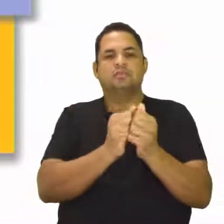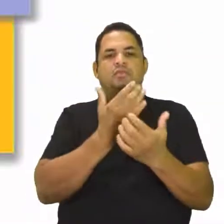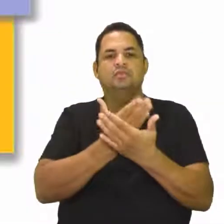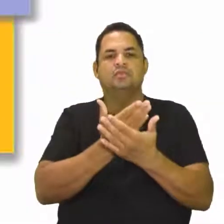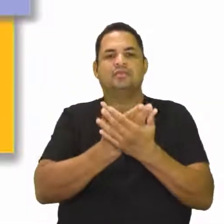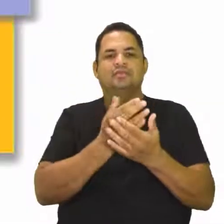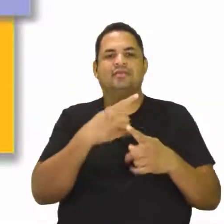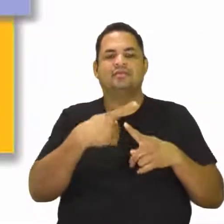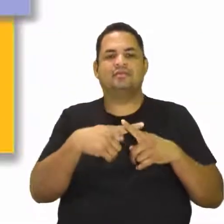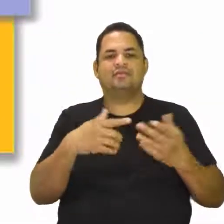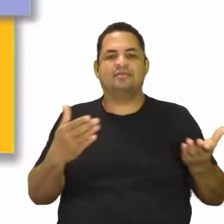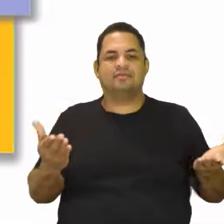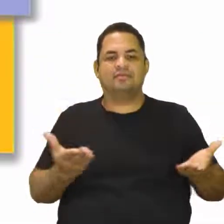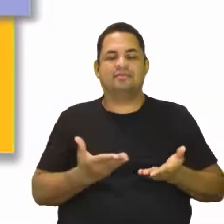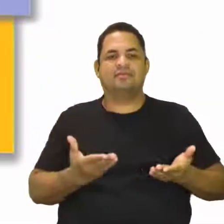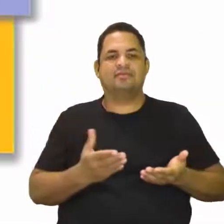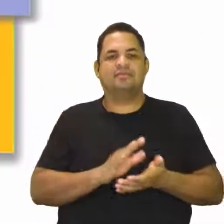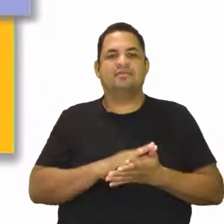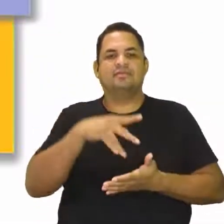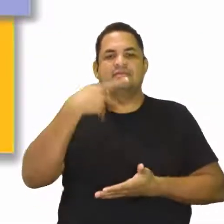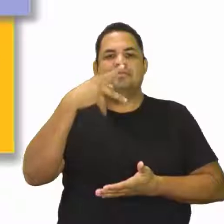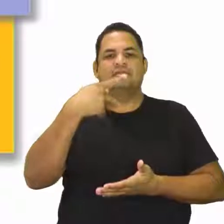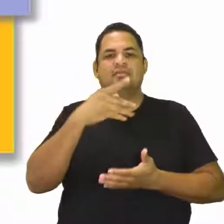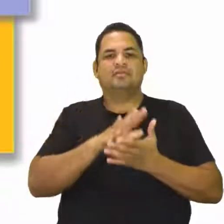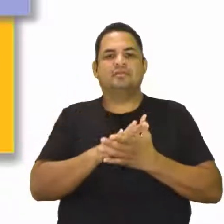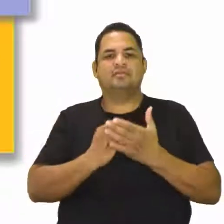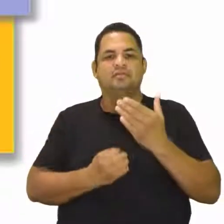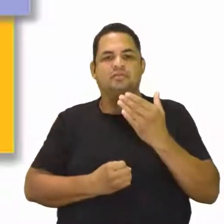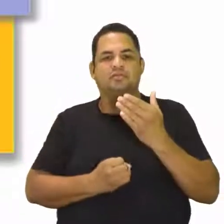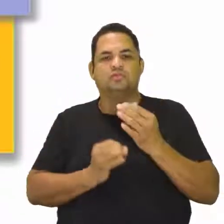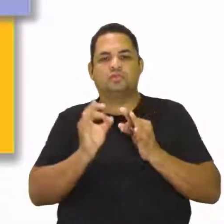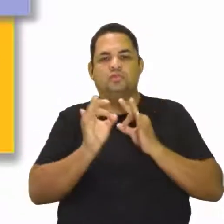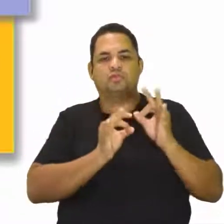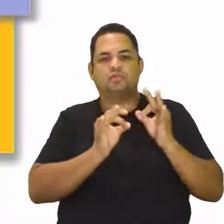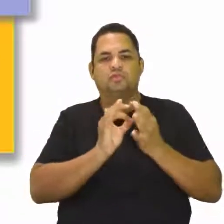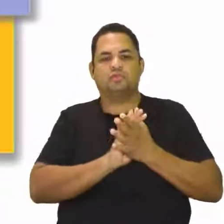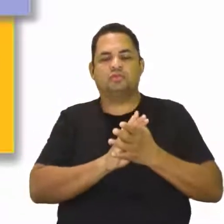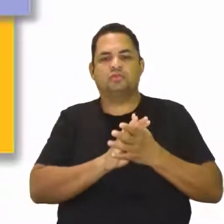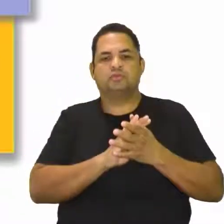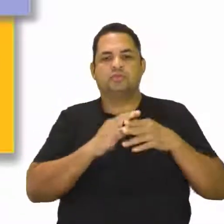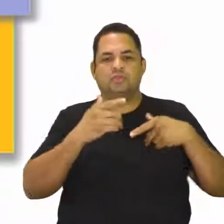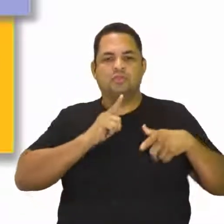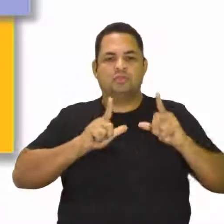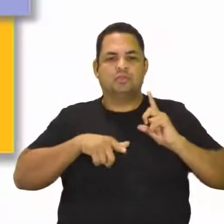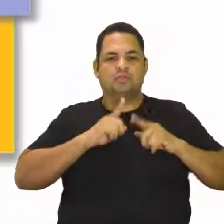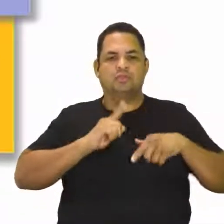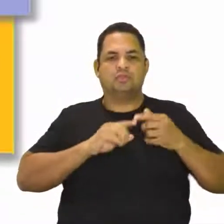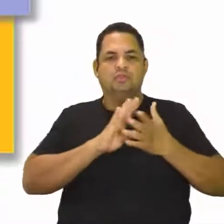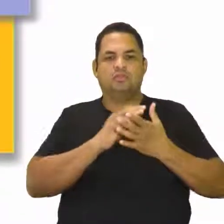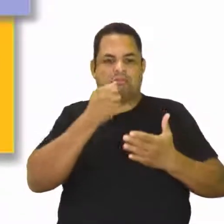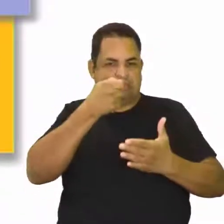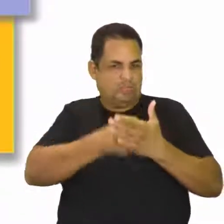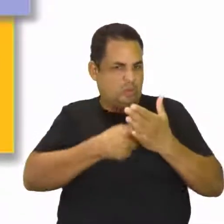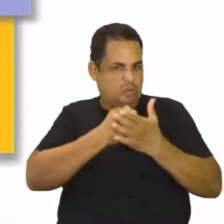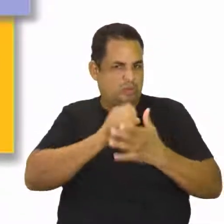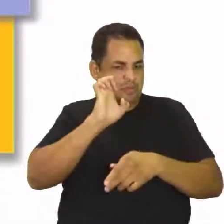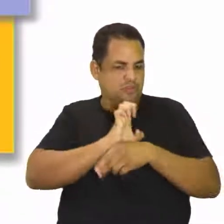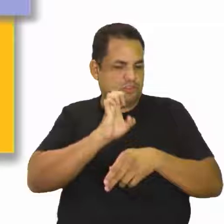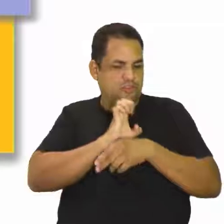aula. Porque hoje nós vamos falar sobre a criação do Estado de Israel, sobre a luta por um Estado palestino, sobre